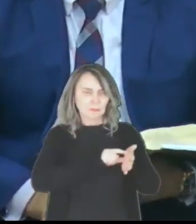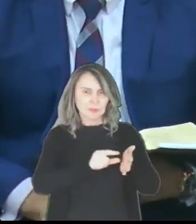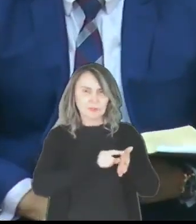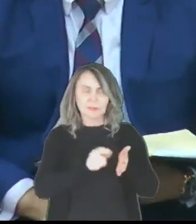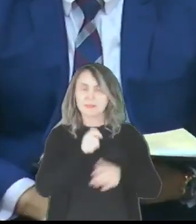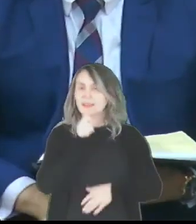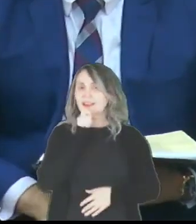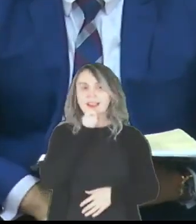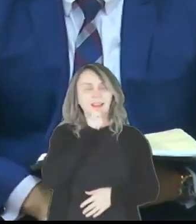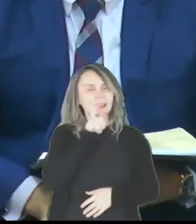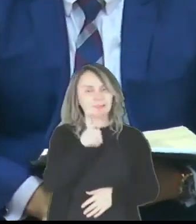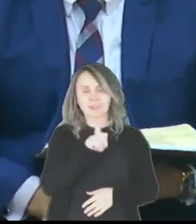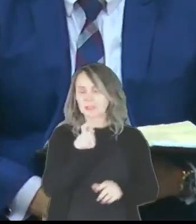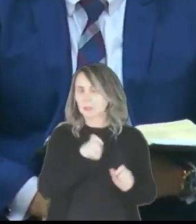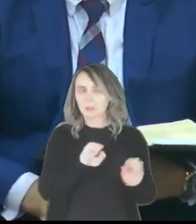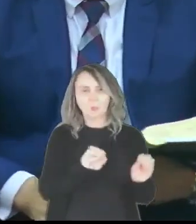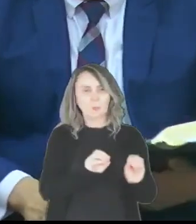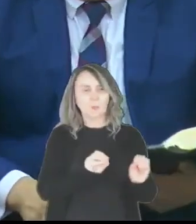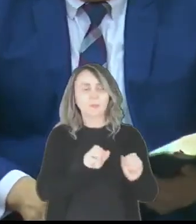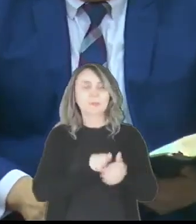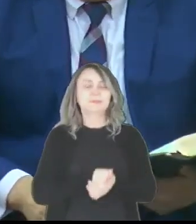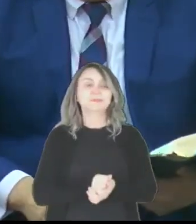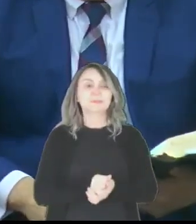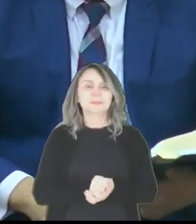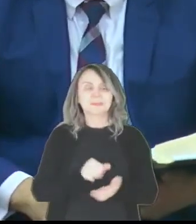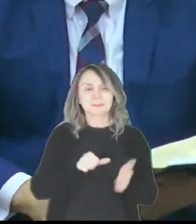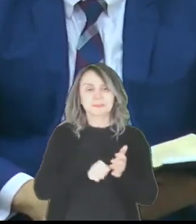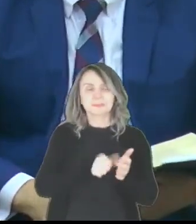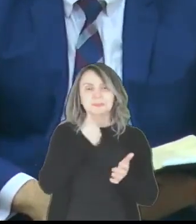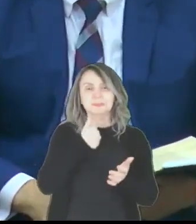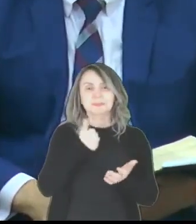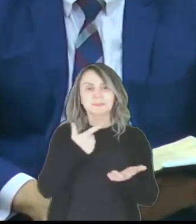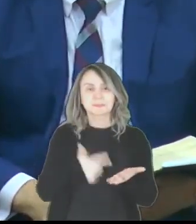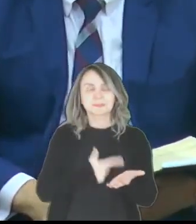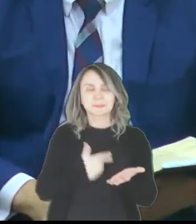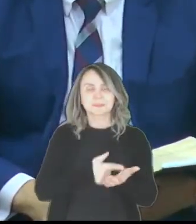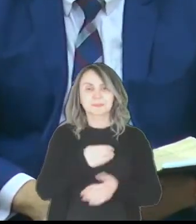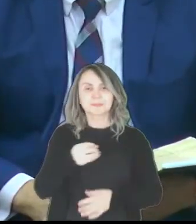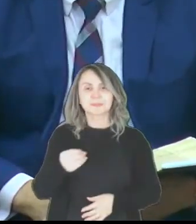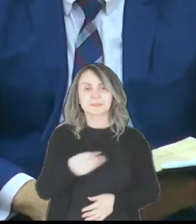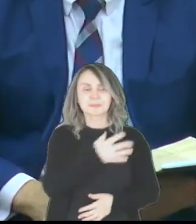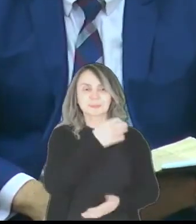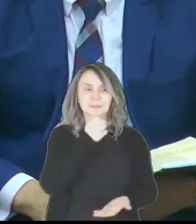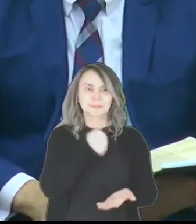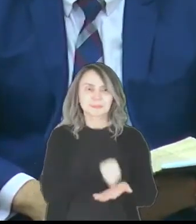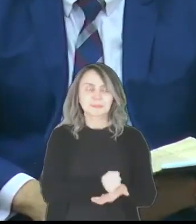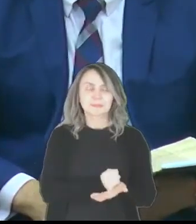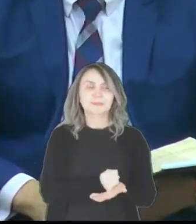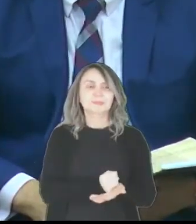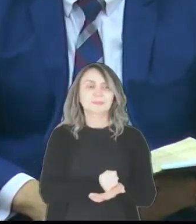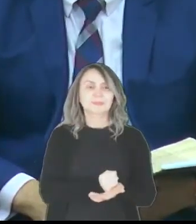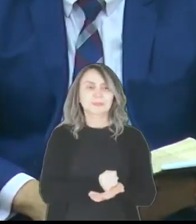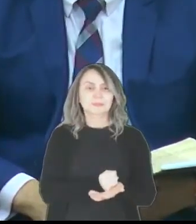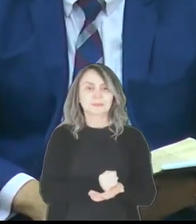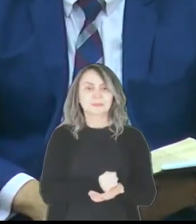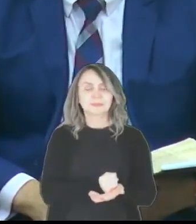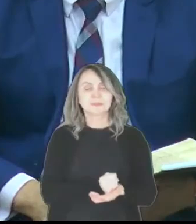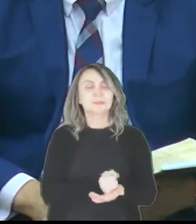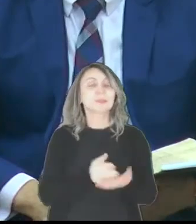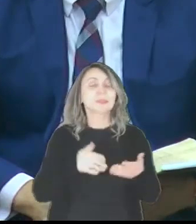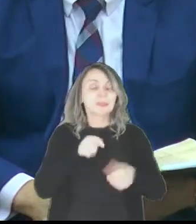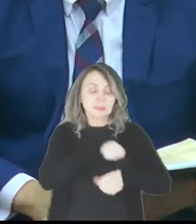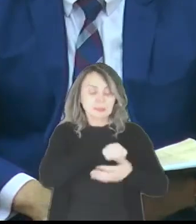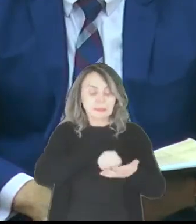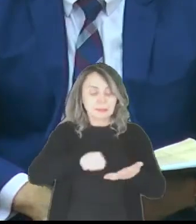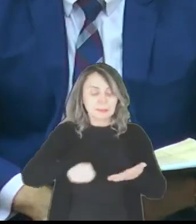Novo Testamento. Os primeiros livros do Novo Testamento foram escritos depois que Jesus morreu,